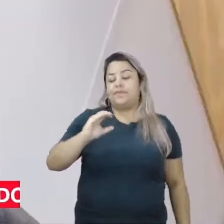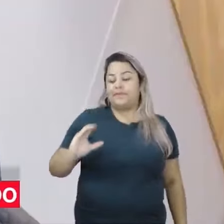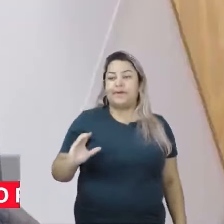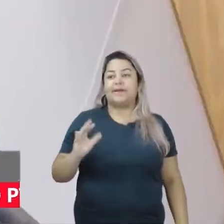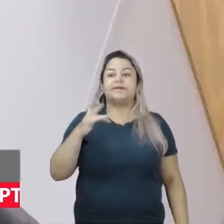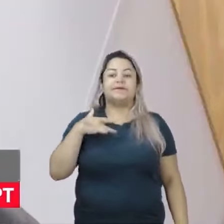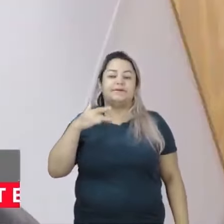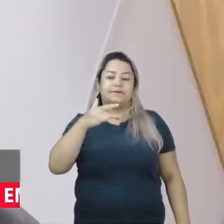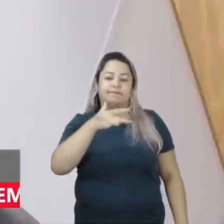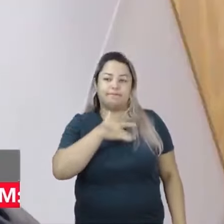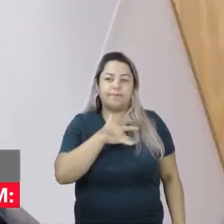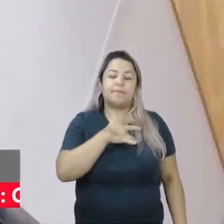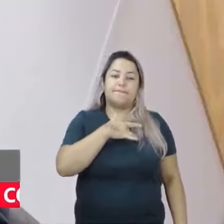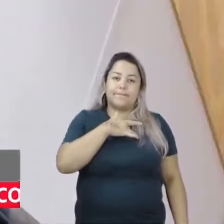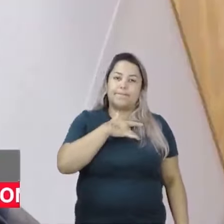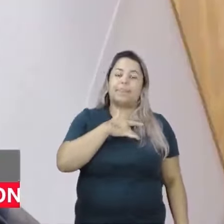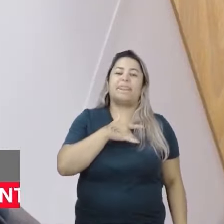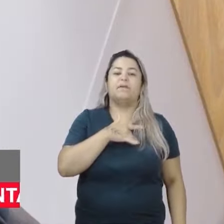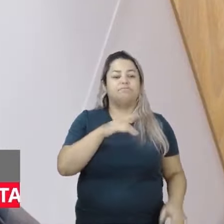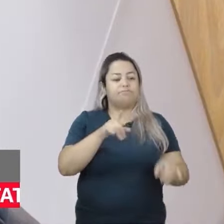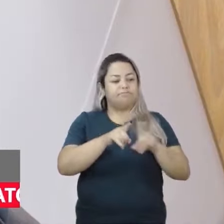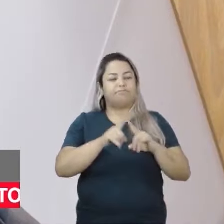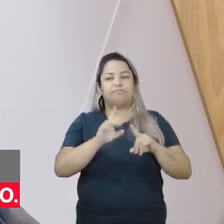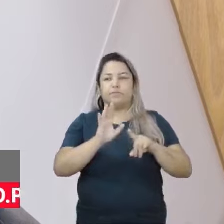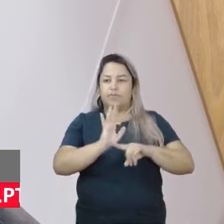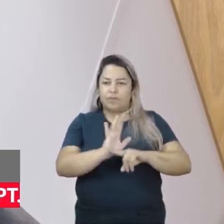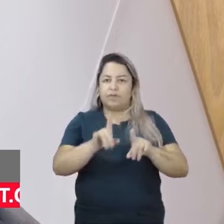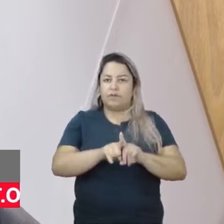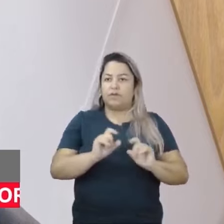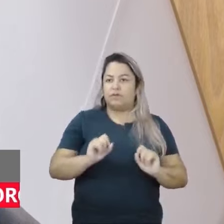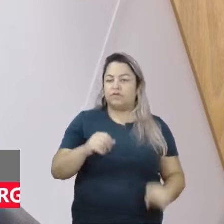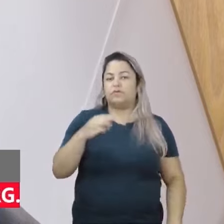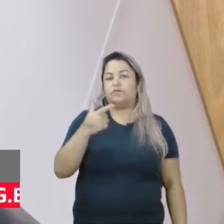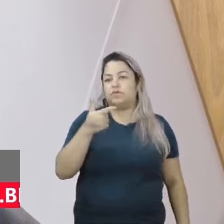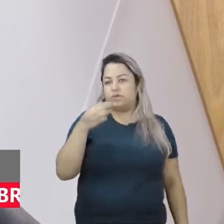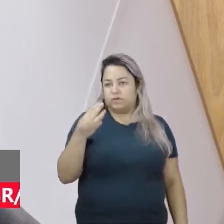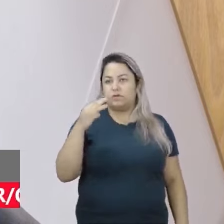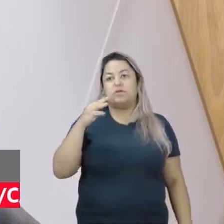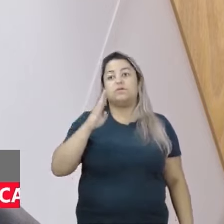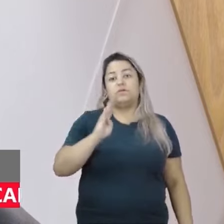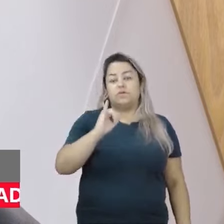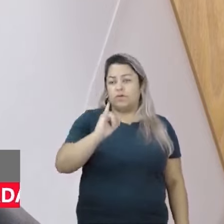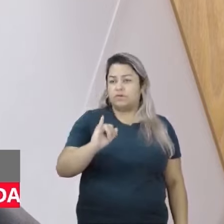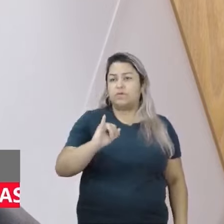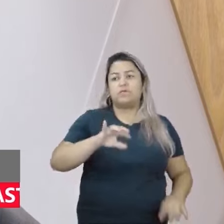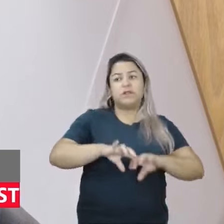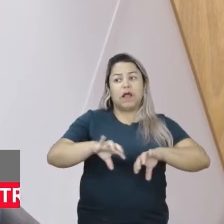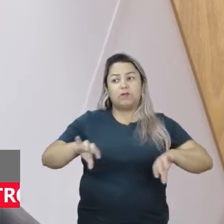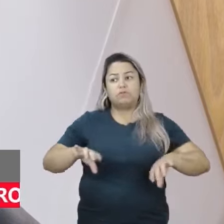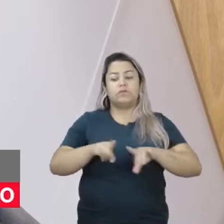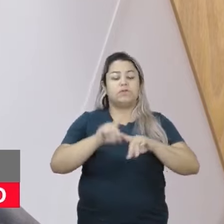a saúde eu considero foi a mais contemplada, dos 23 bilhões, mais da metade